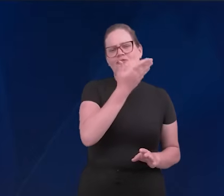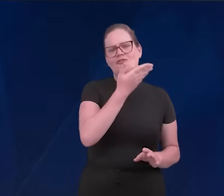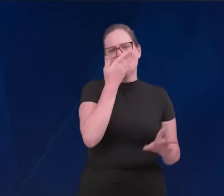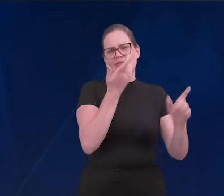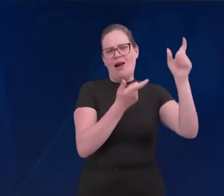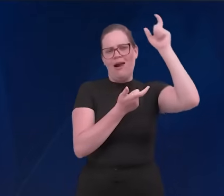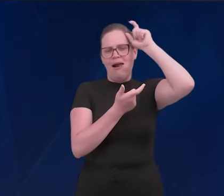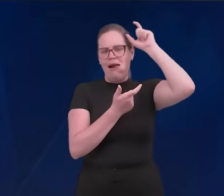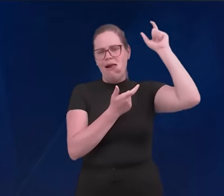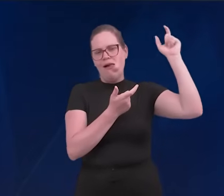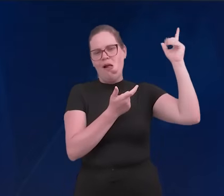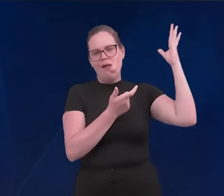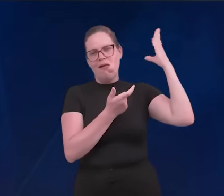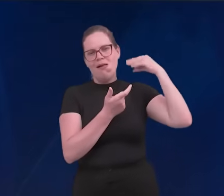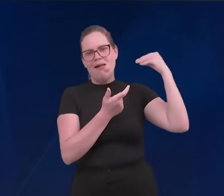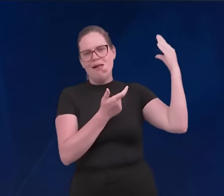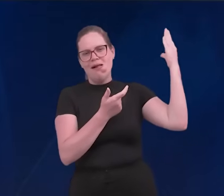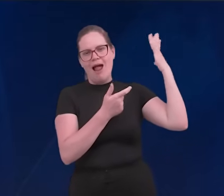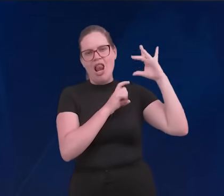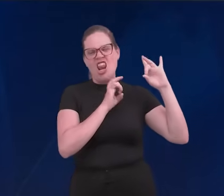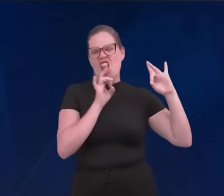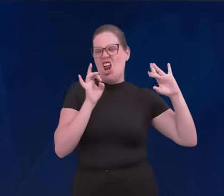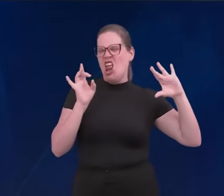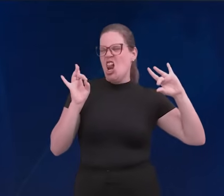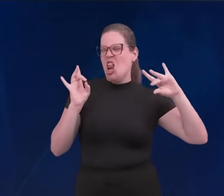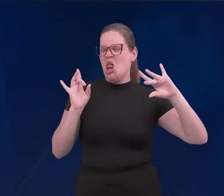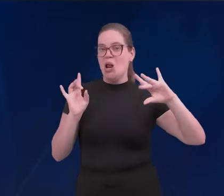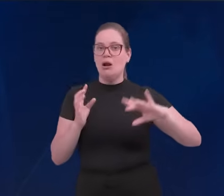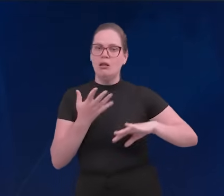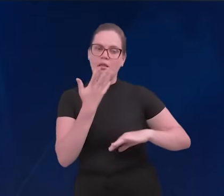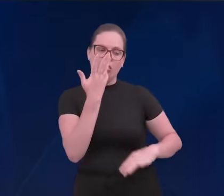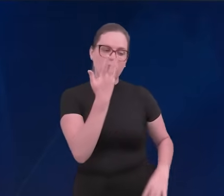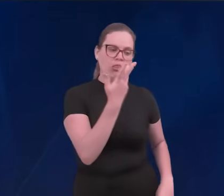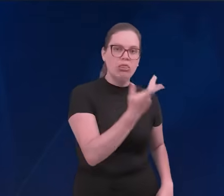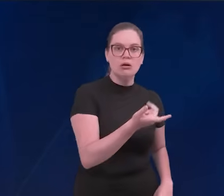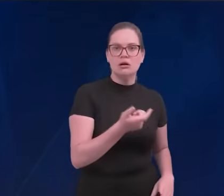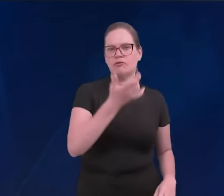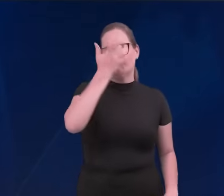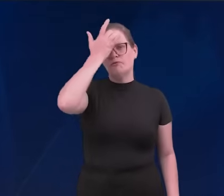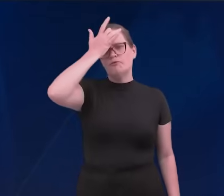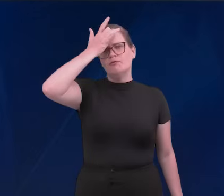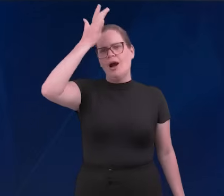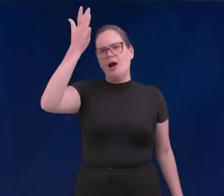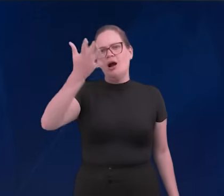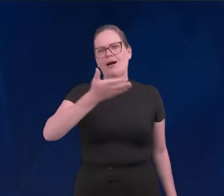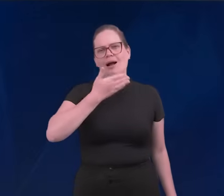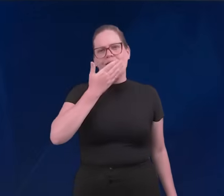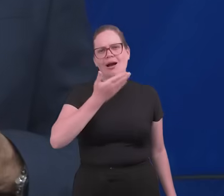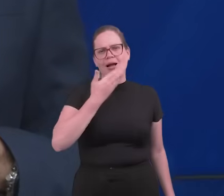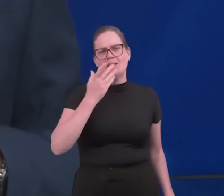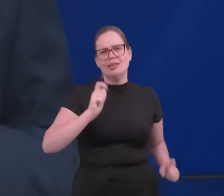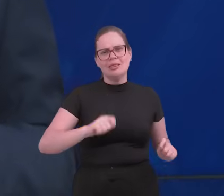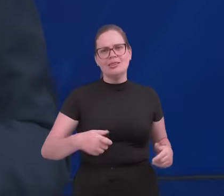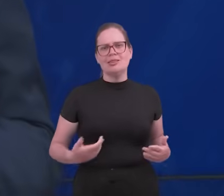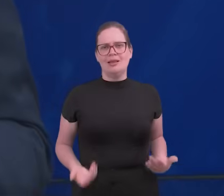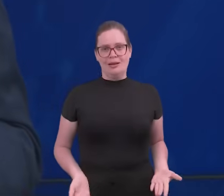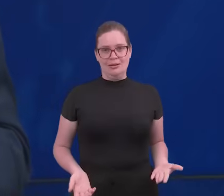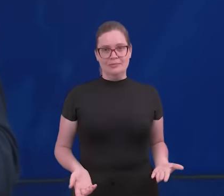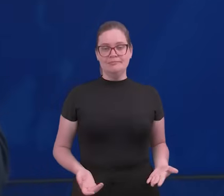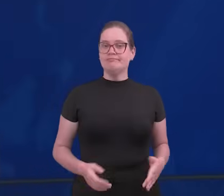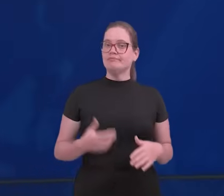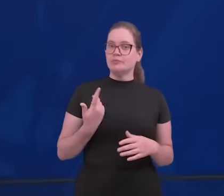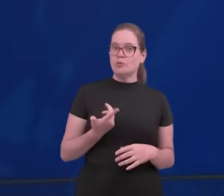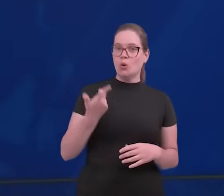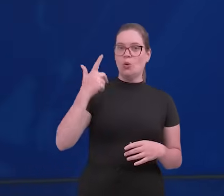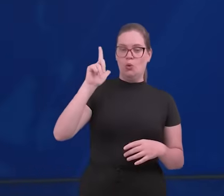que aterrorizam as pessoas com seus falsos ensinos religiosos. O